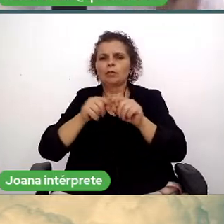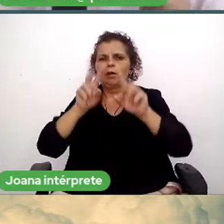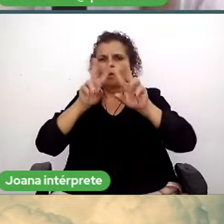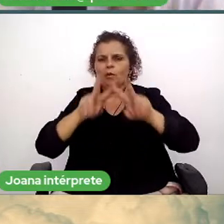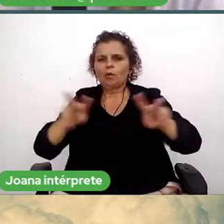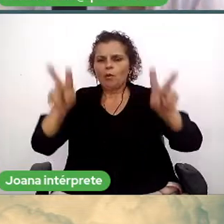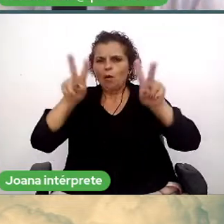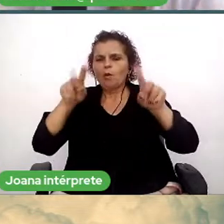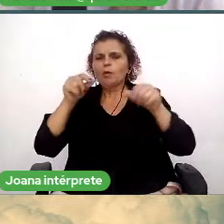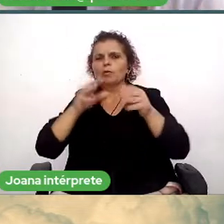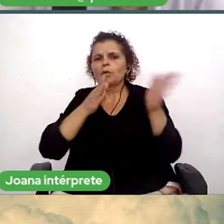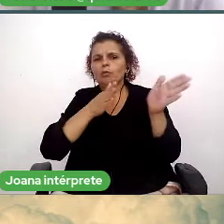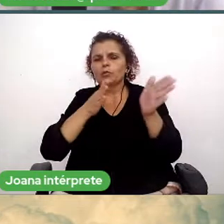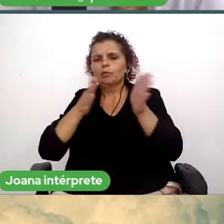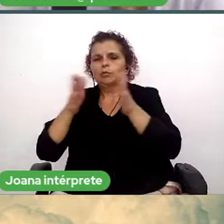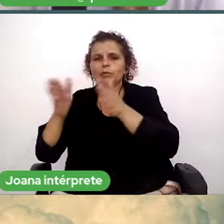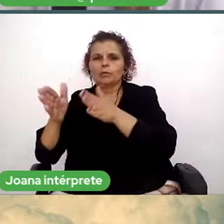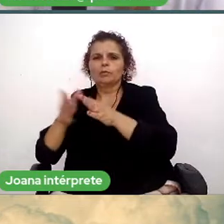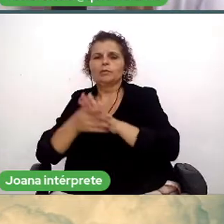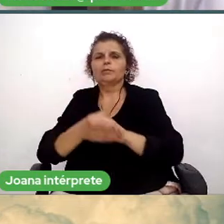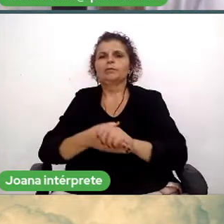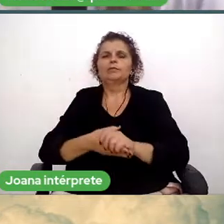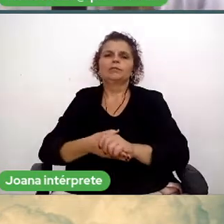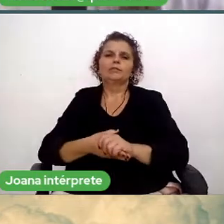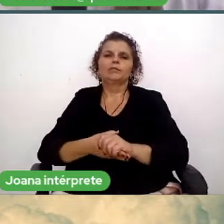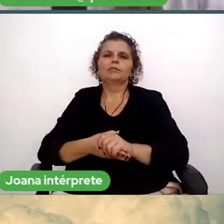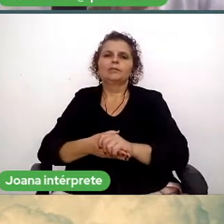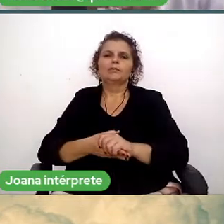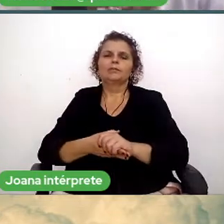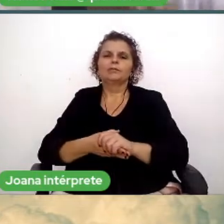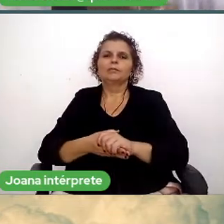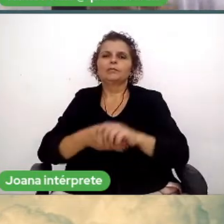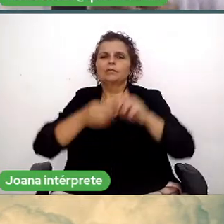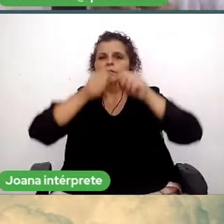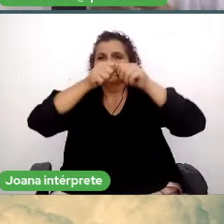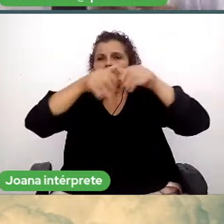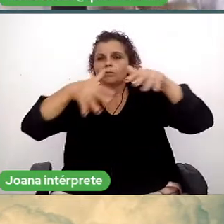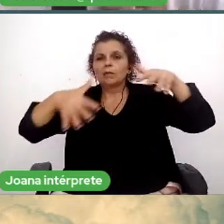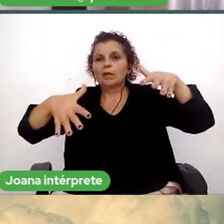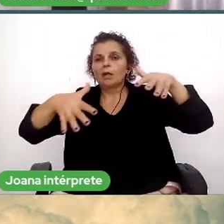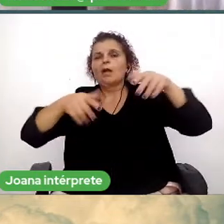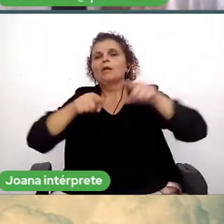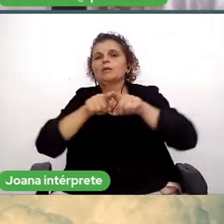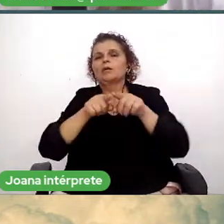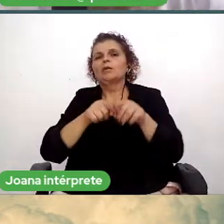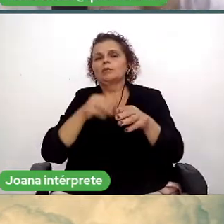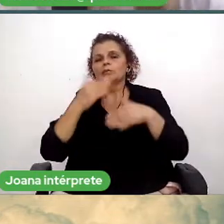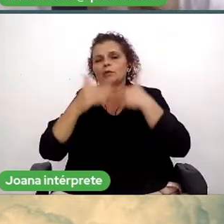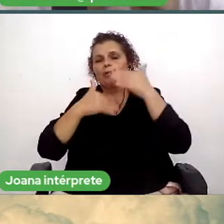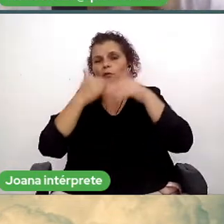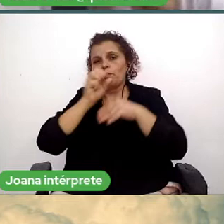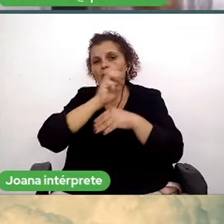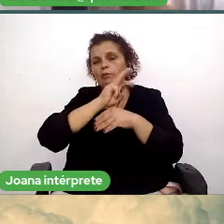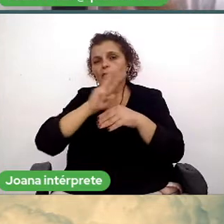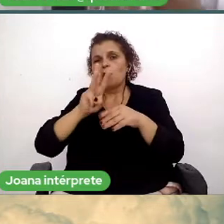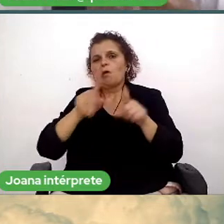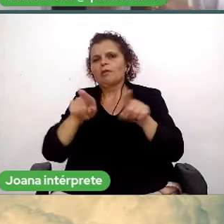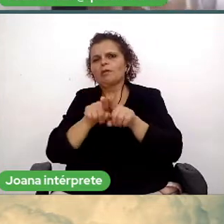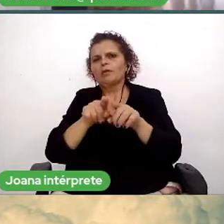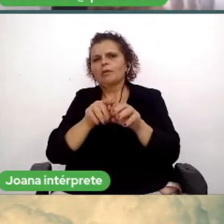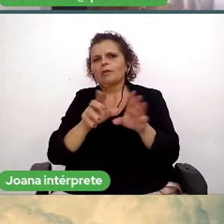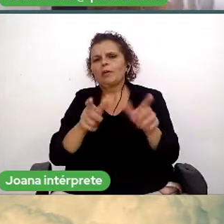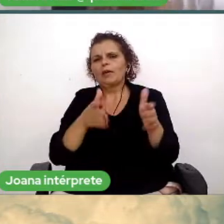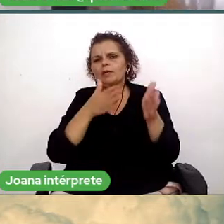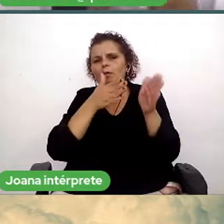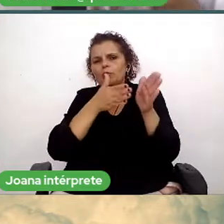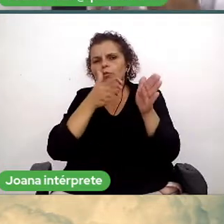no processo tradicional. Então, o processo tradicional de desenvolvimento de software, ele é mais sequencial,